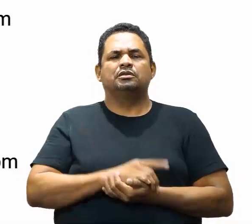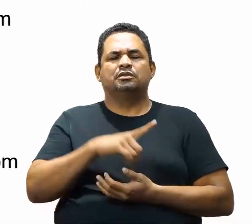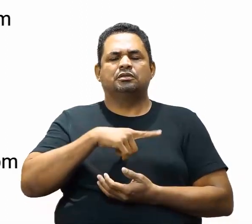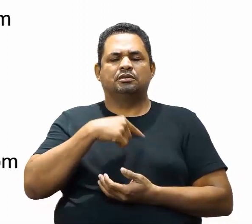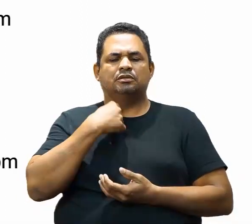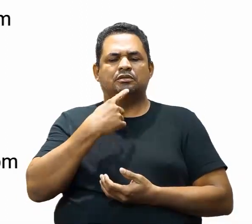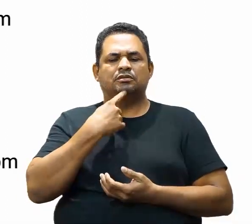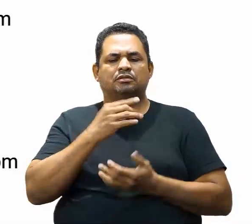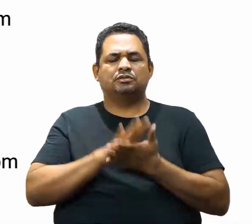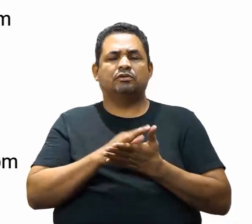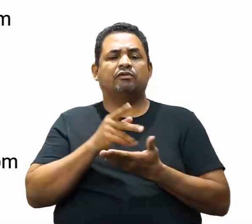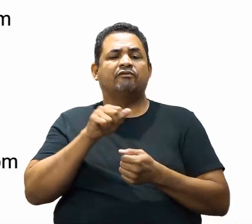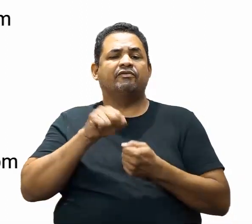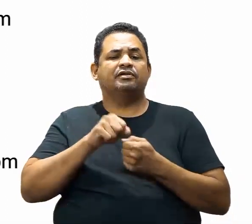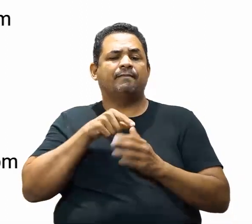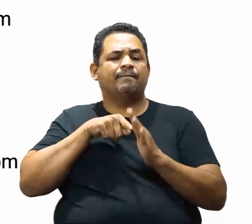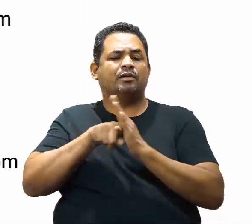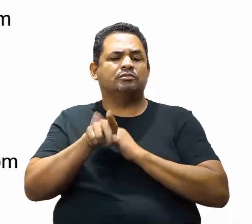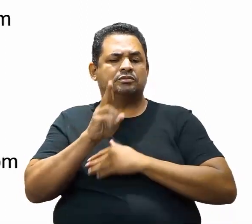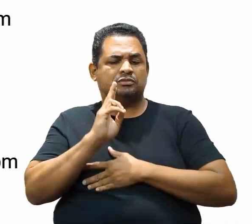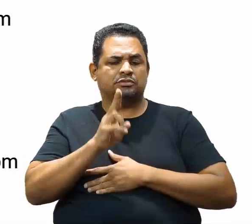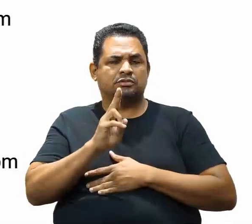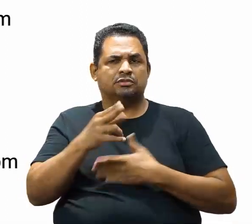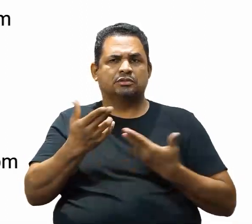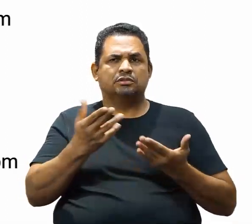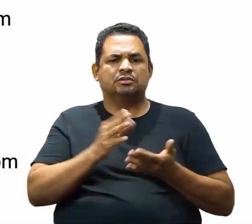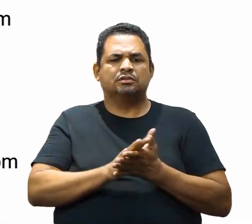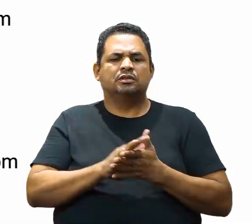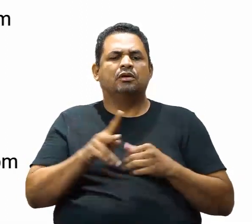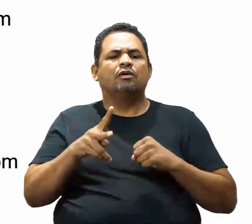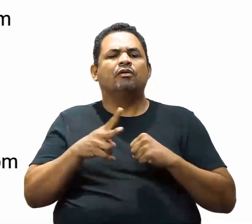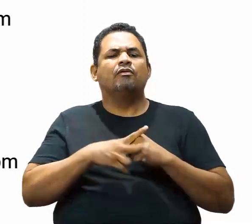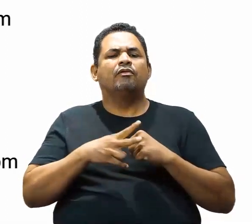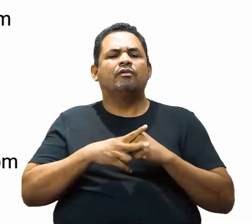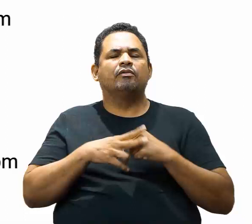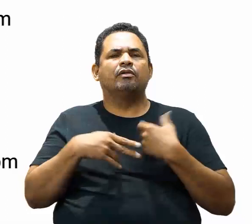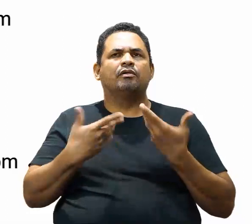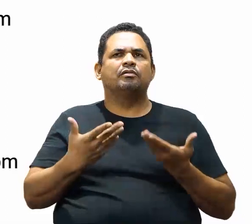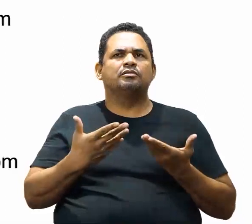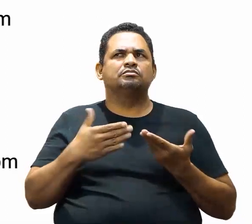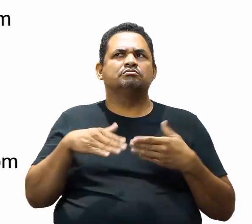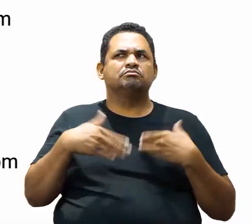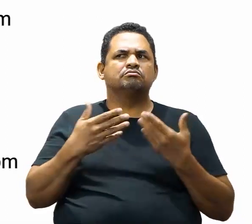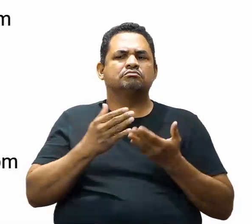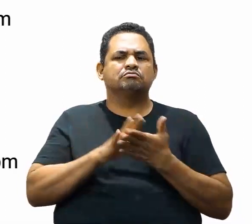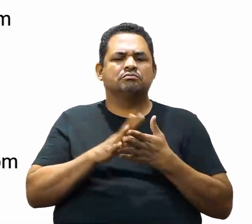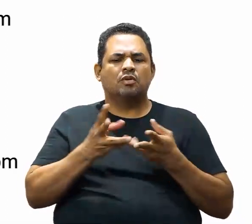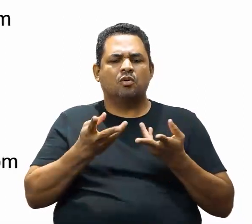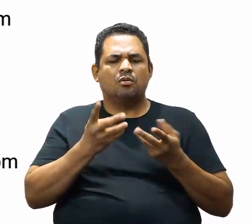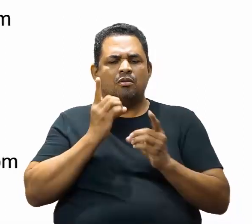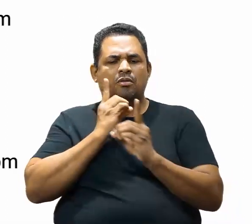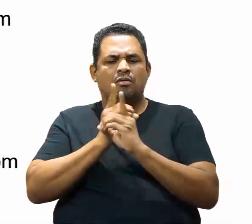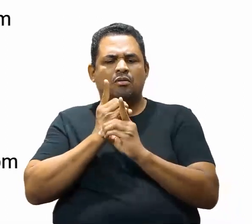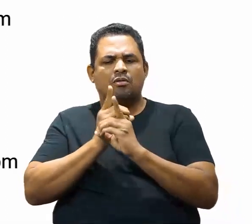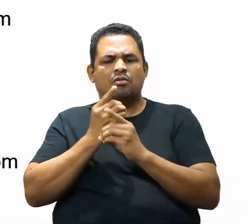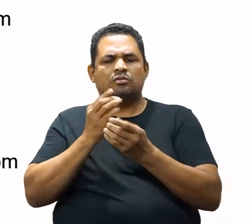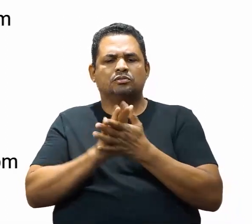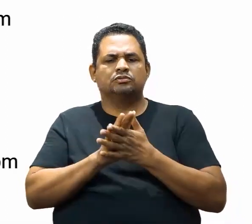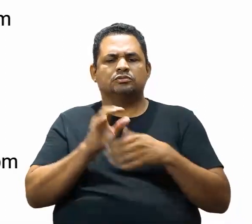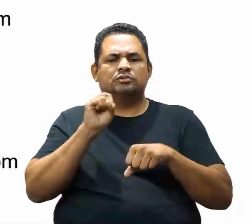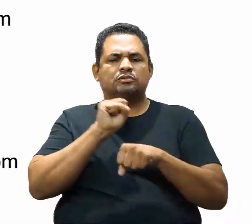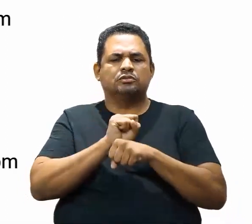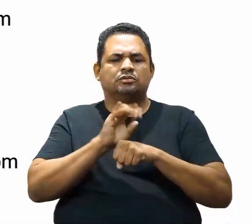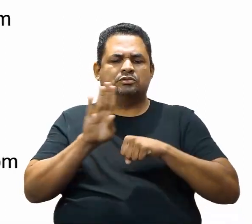aquela perguntinha de sempre, tá? Para o meu verbo, quando você faz ali para identificar o seu substantivo ou o